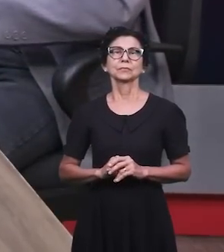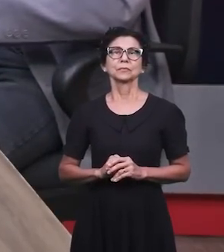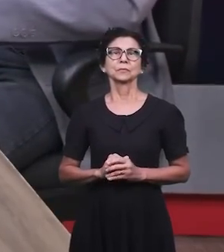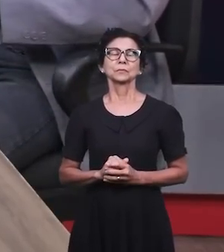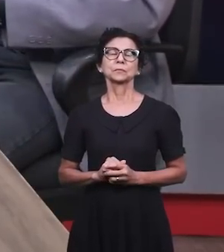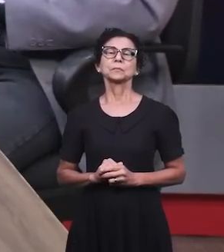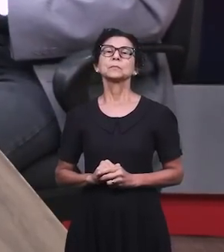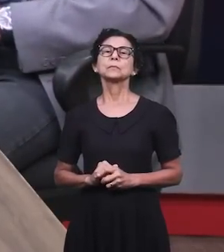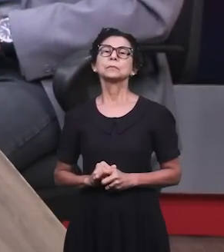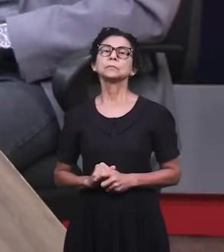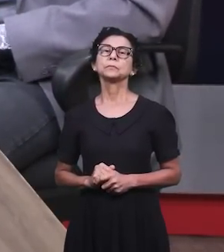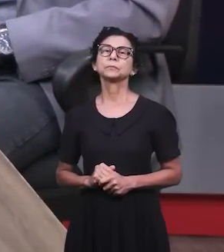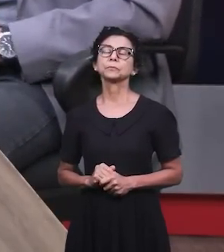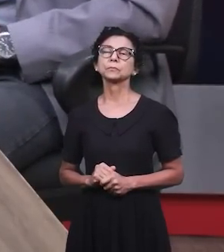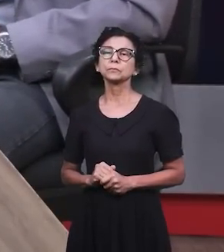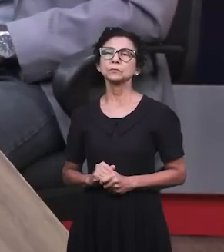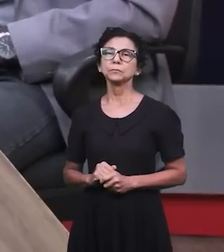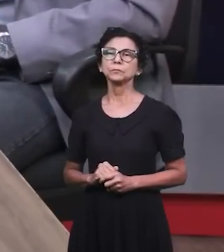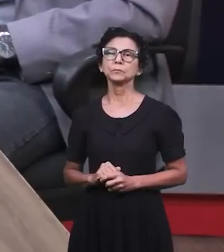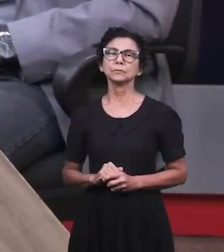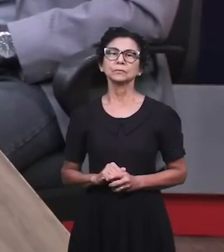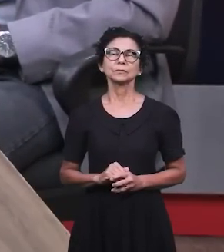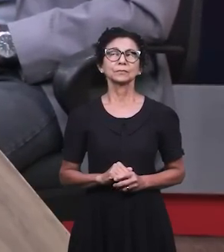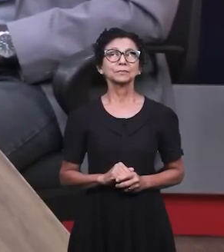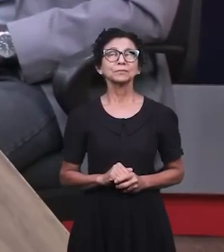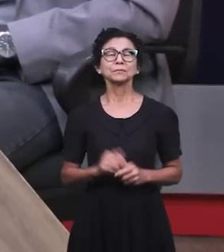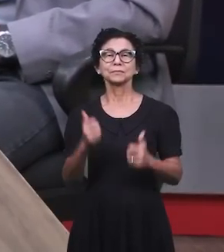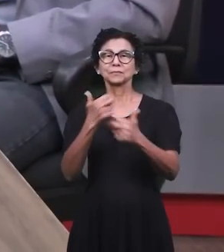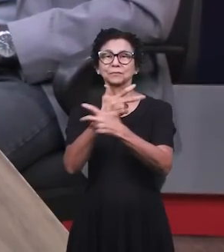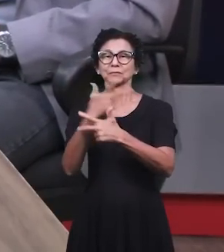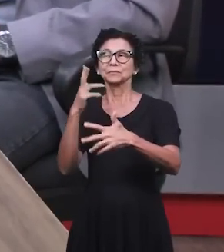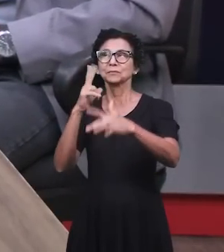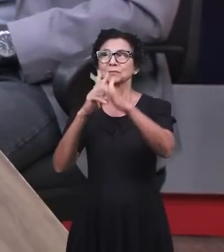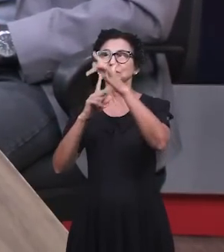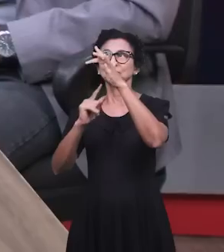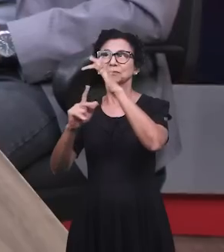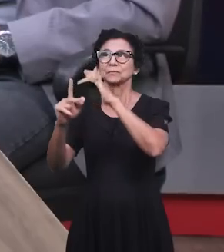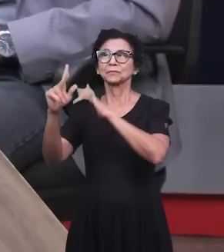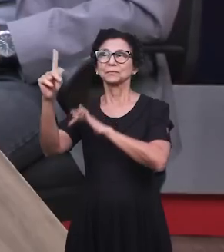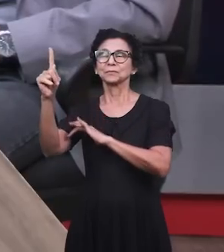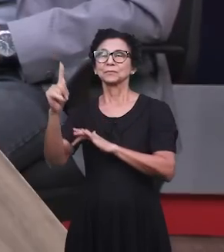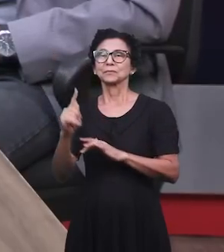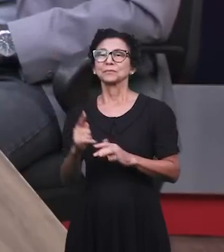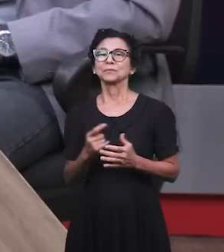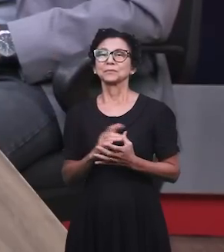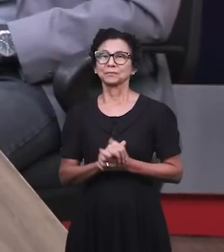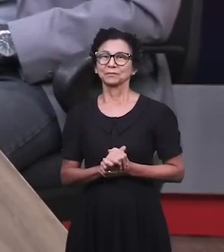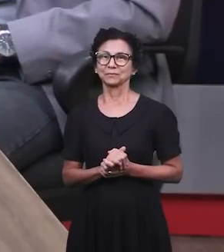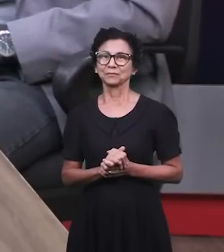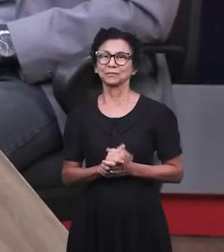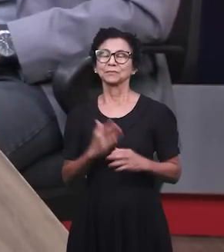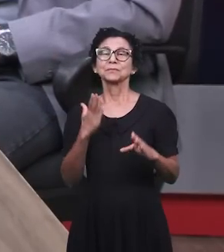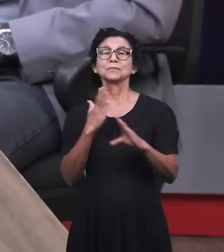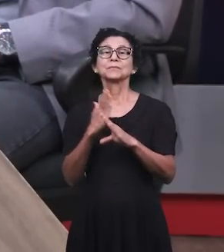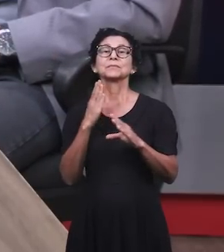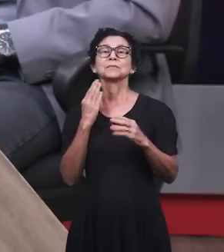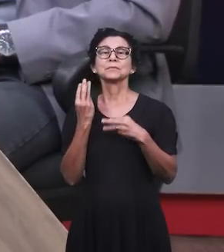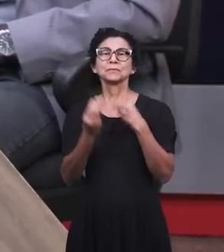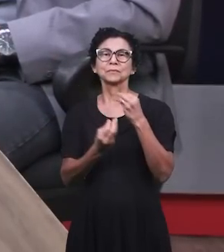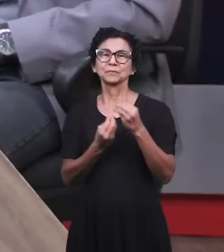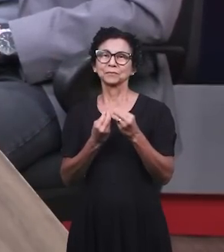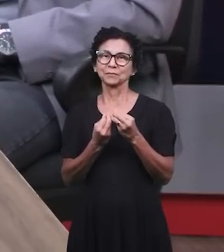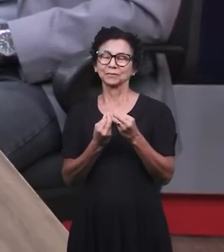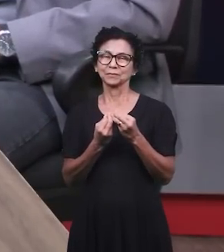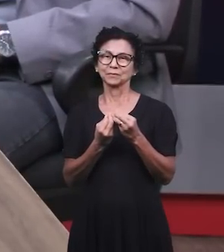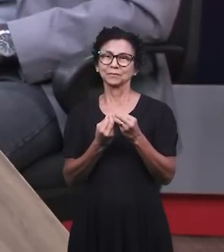para desvendar a mensagem que vem da eternidade é por revelação do Espírito Santo.